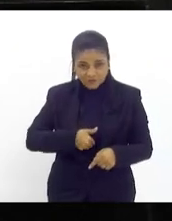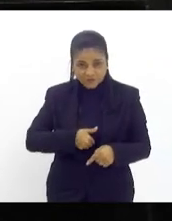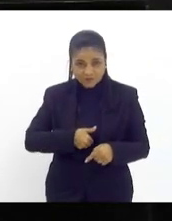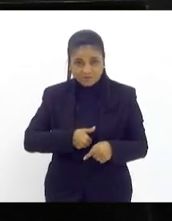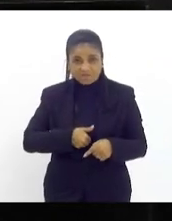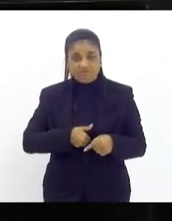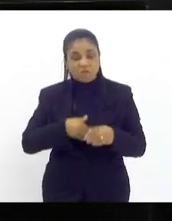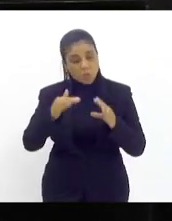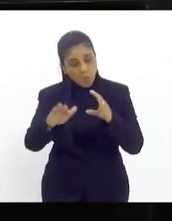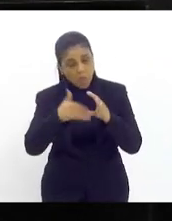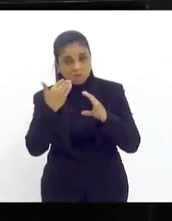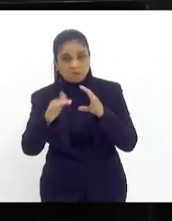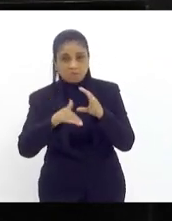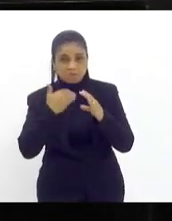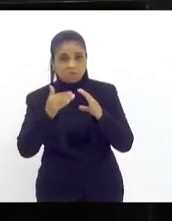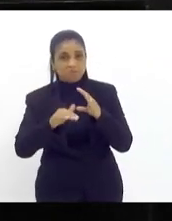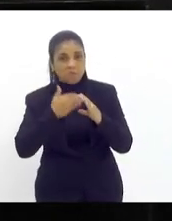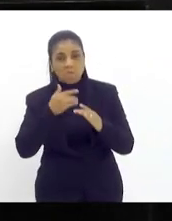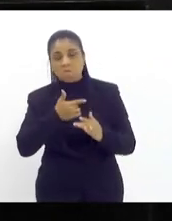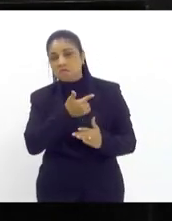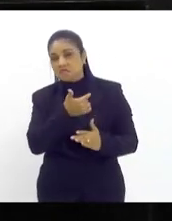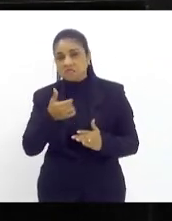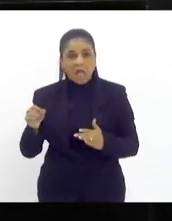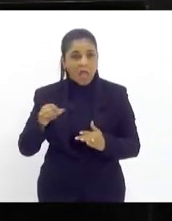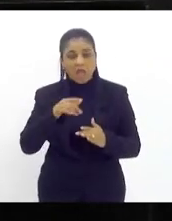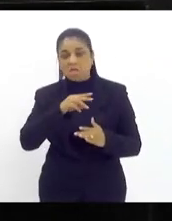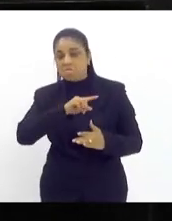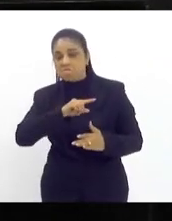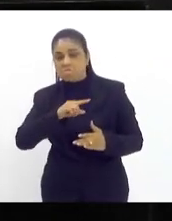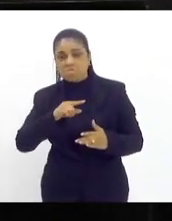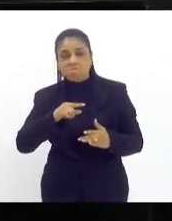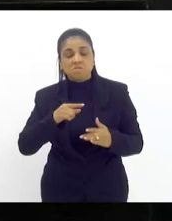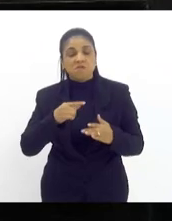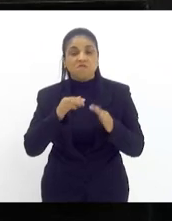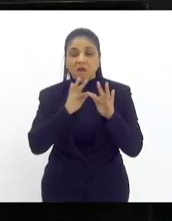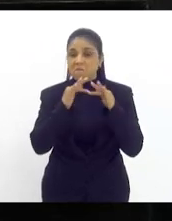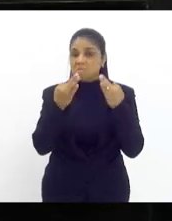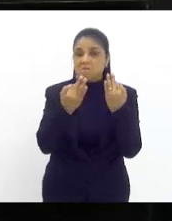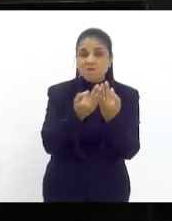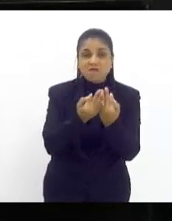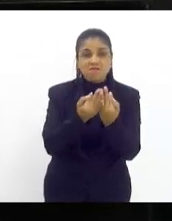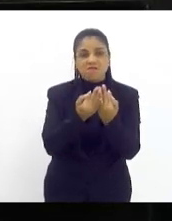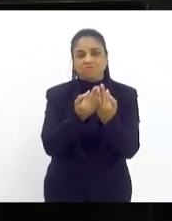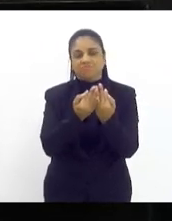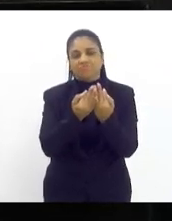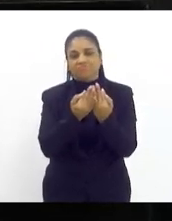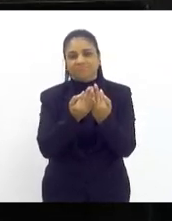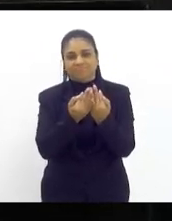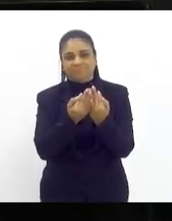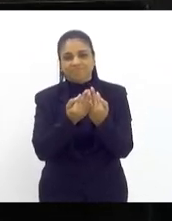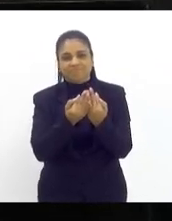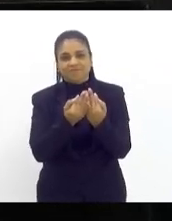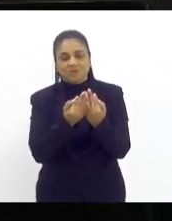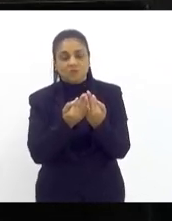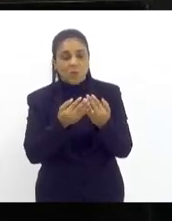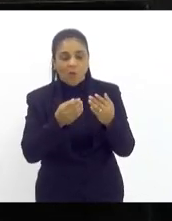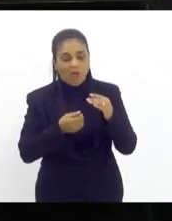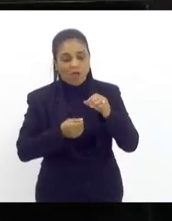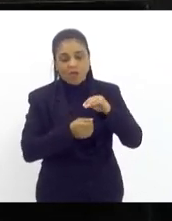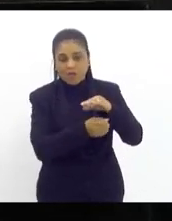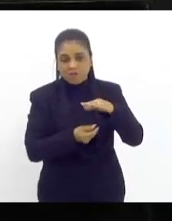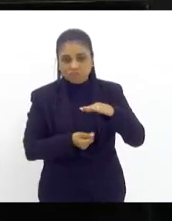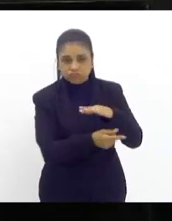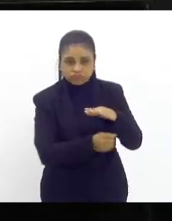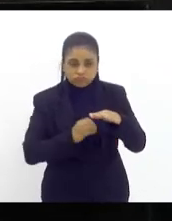de mensagens por dia daquelas famílias que não receberam ainda o superej ou famílias que